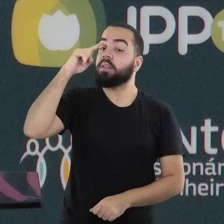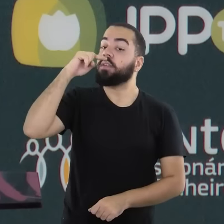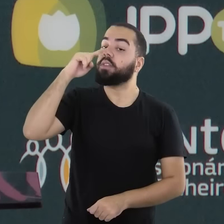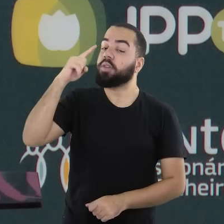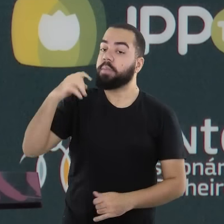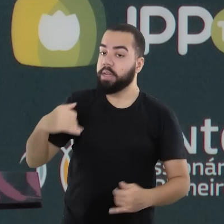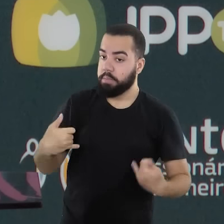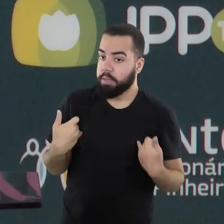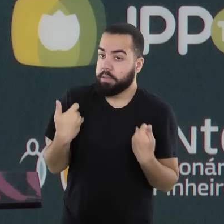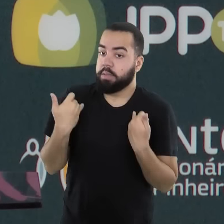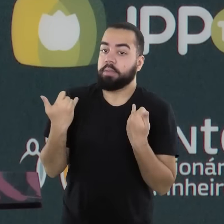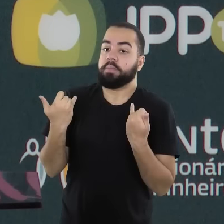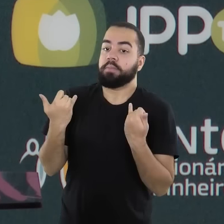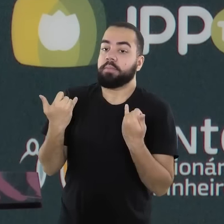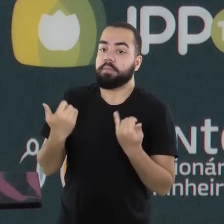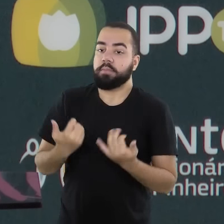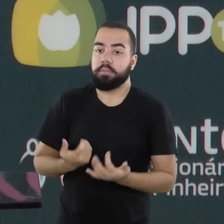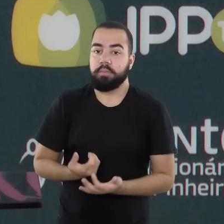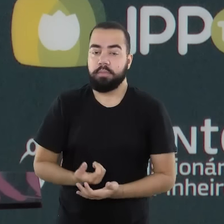de